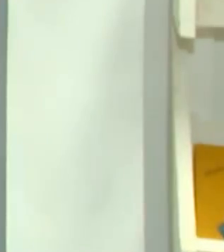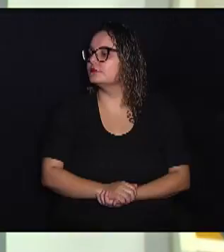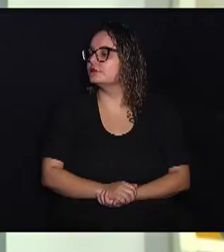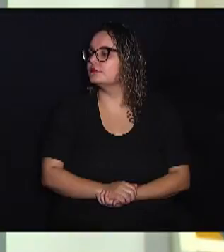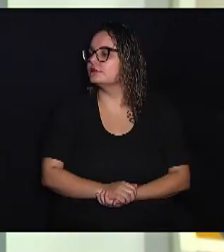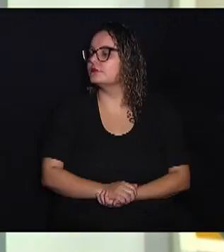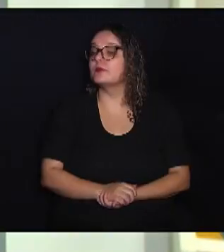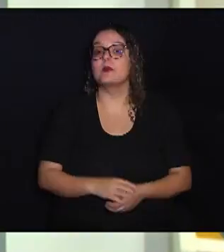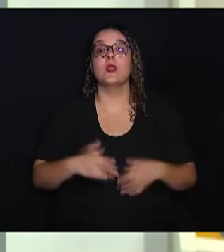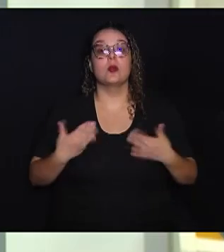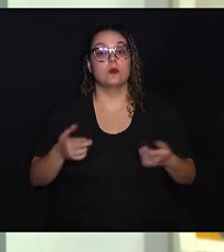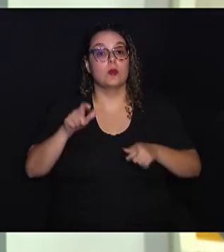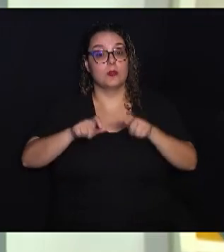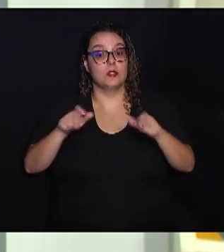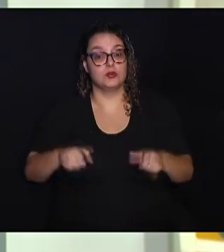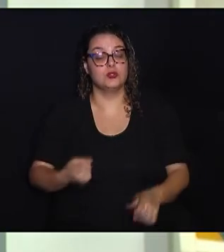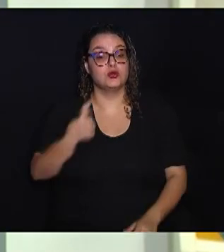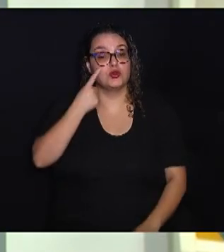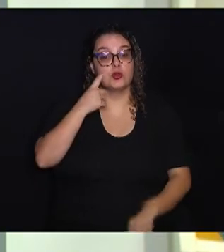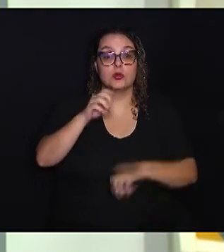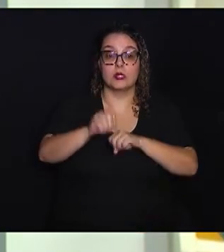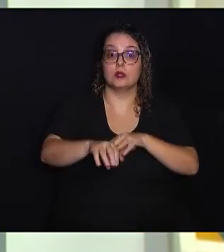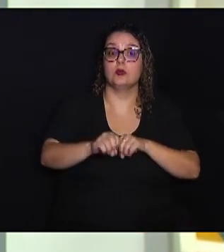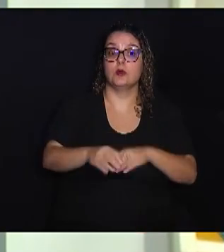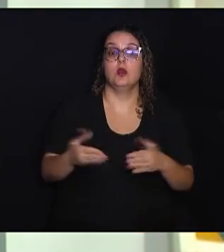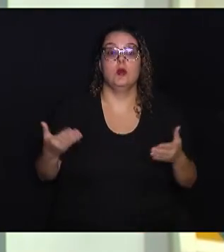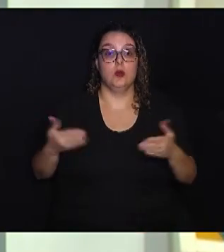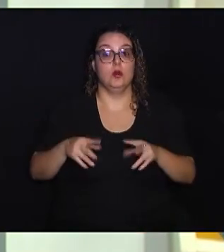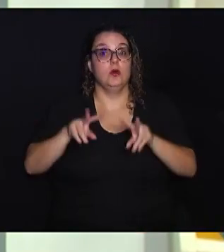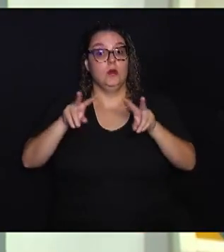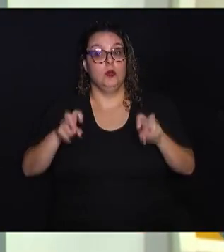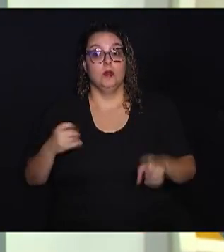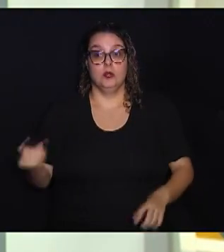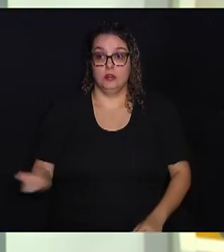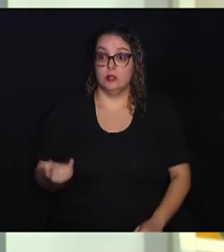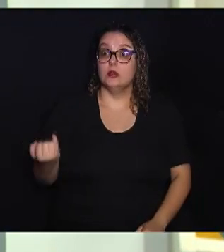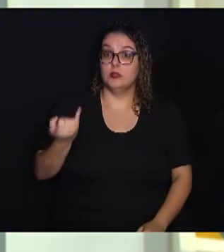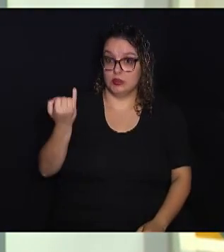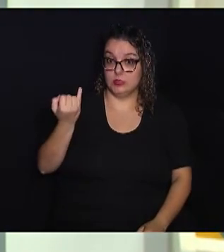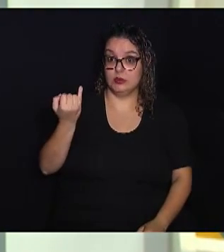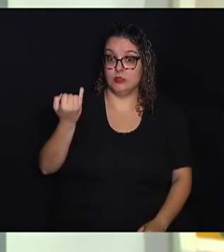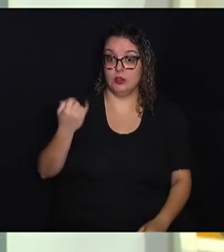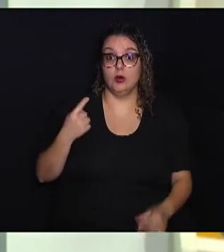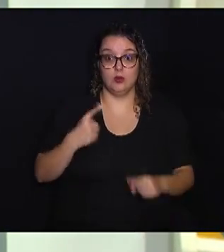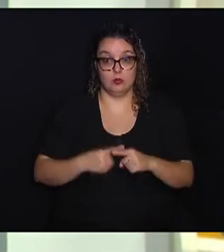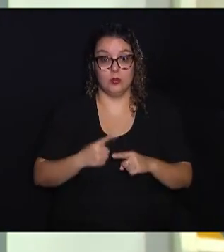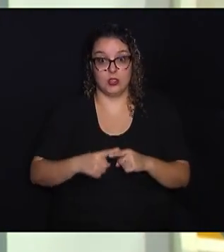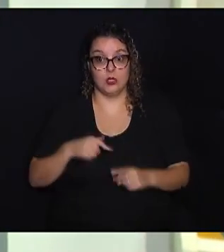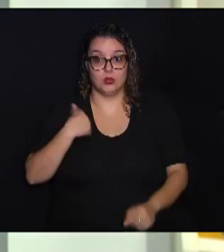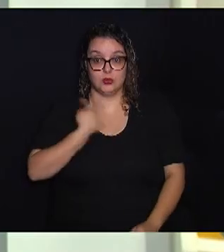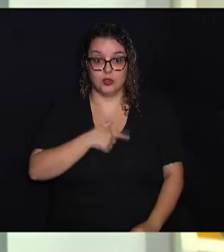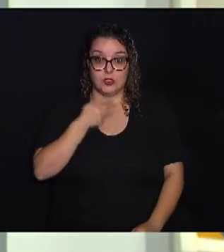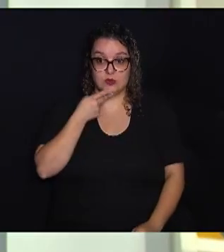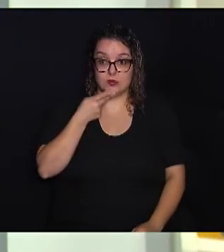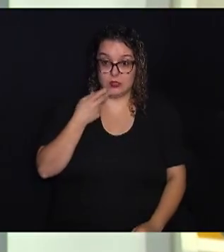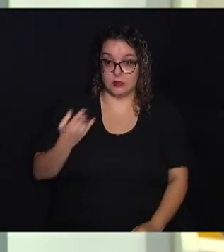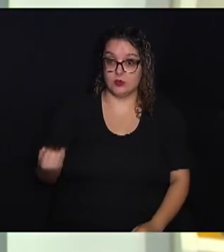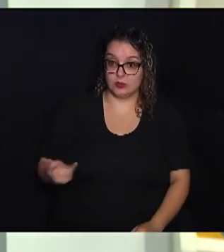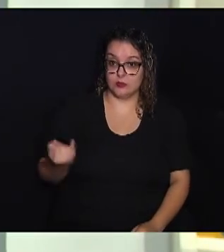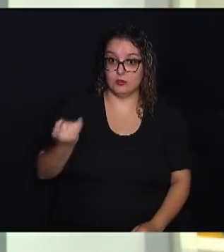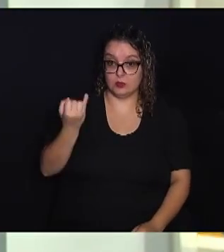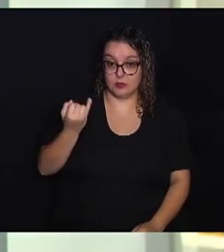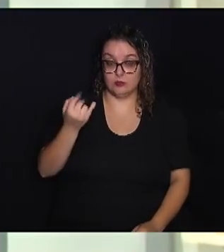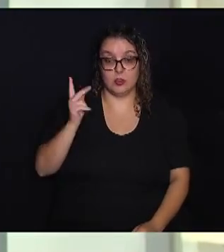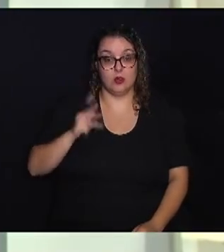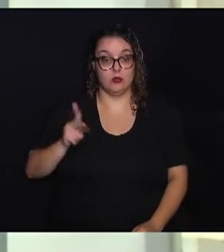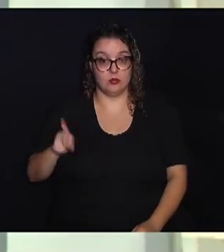Bom, é isso aí, pessoal, De Olho na Educação. Hoje é um assunto muito importante, porque nós vamos falar sobre a importância do